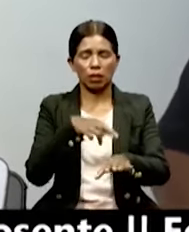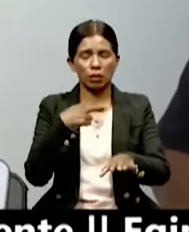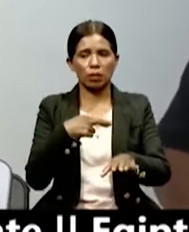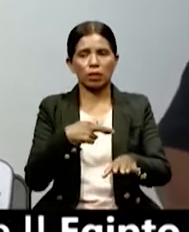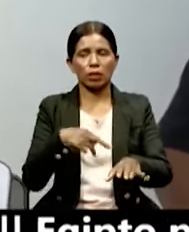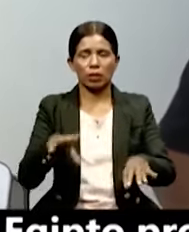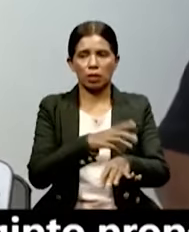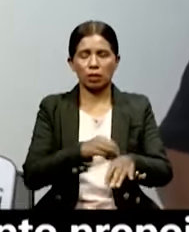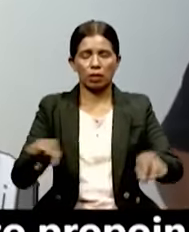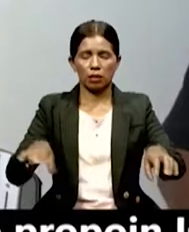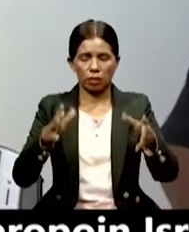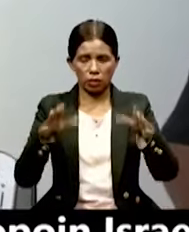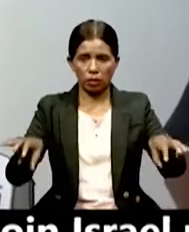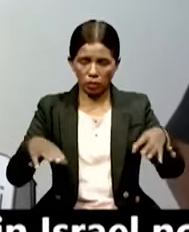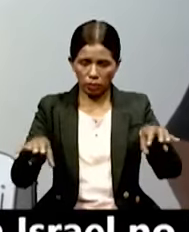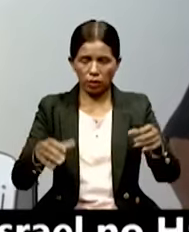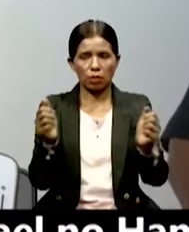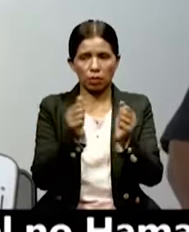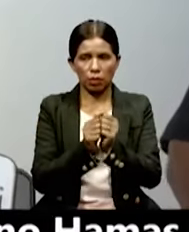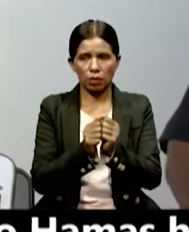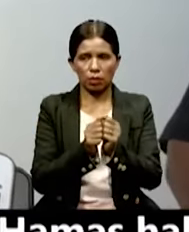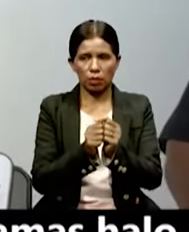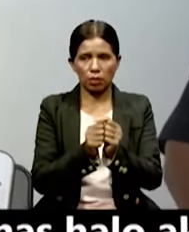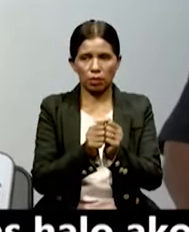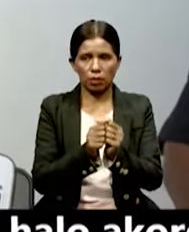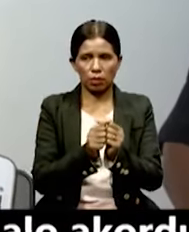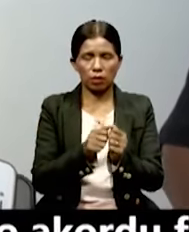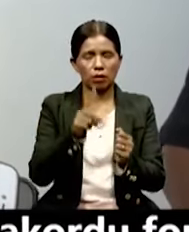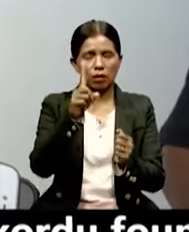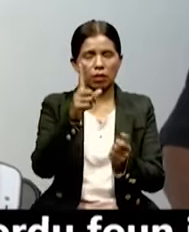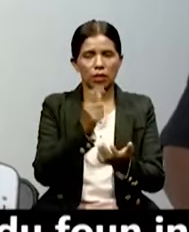saúde, funcionários, em serviço, em total, 1.700 e tal.